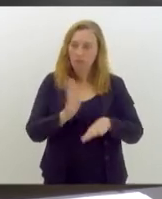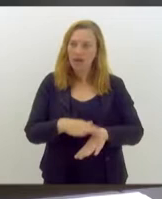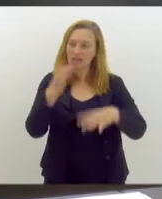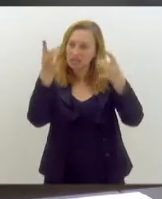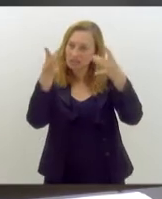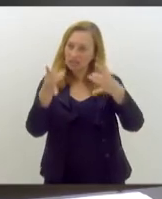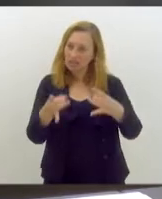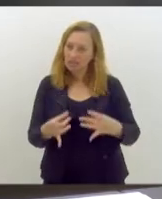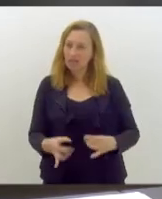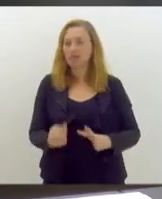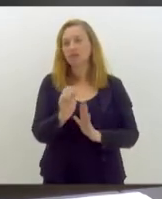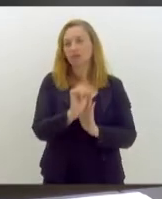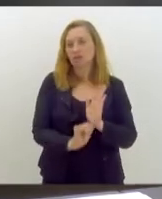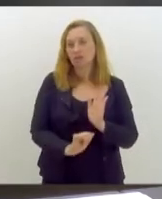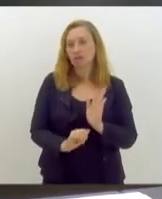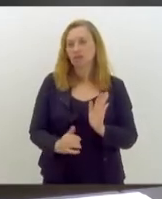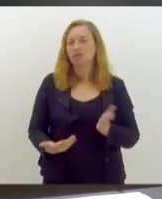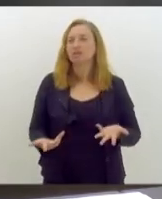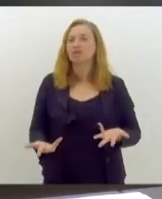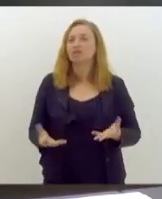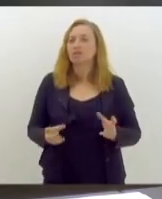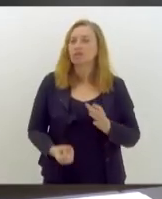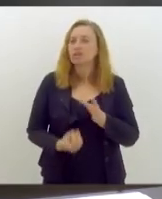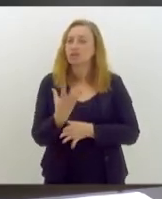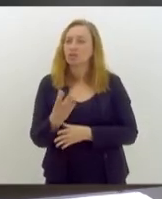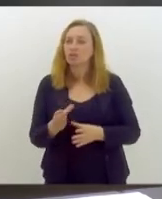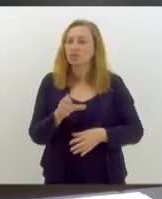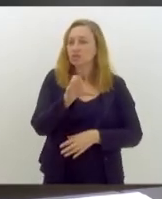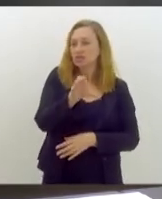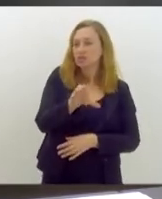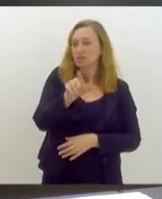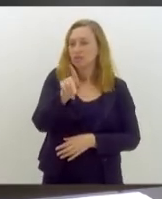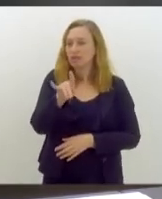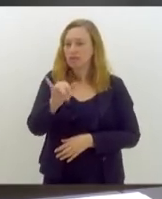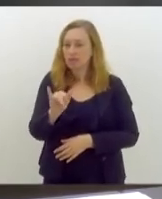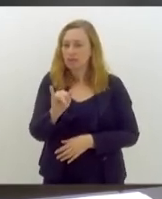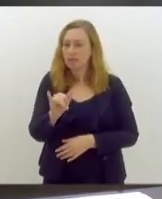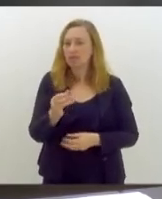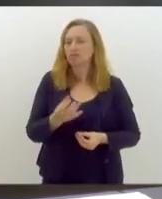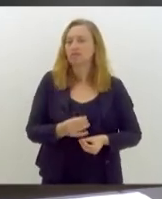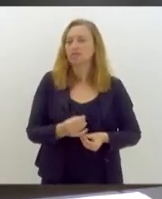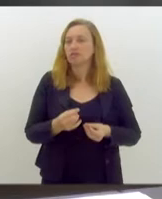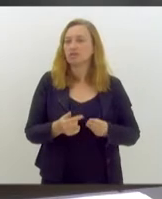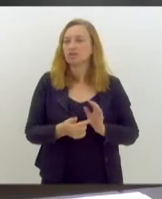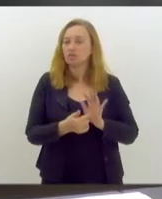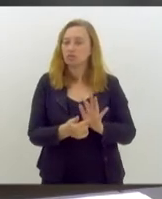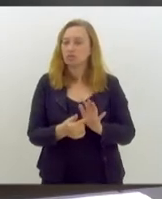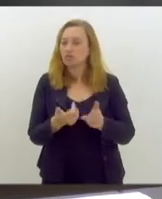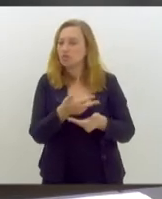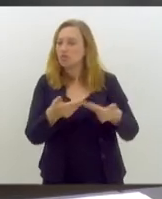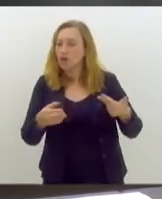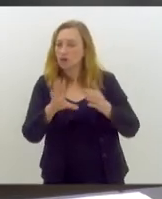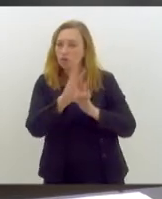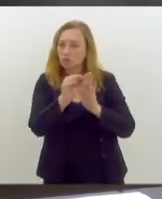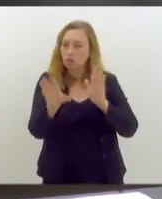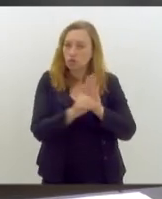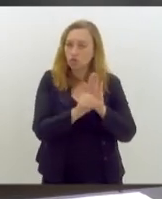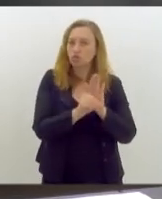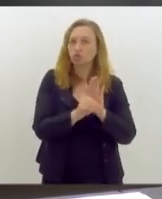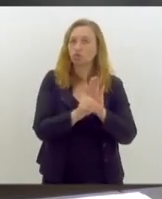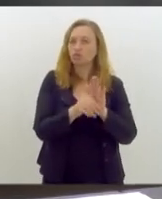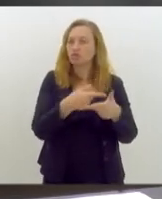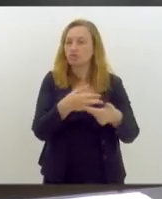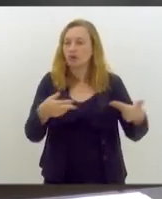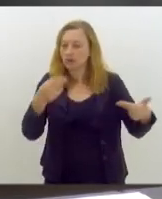do relatório até aqui construímos uma CPI que nos trouxe bastante conteúdo bastante participação